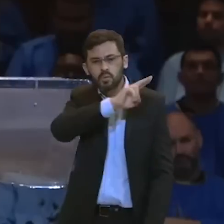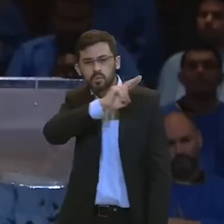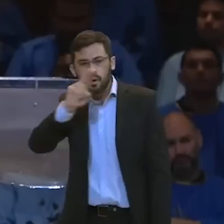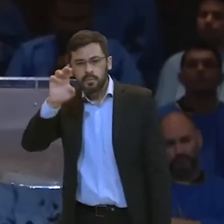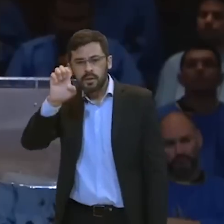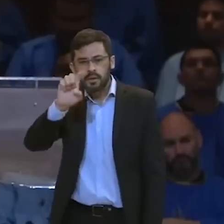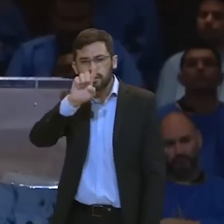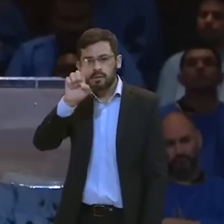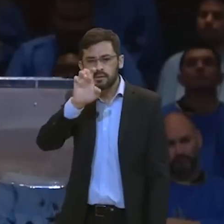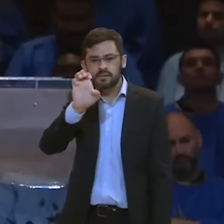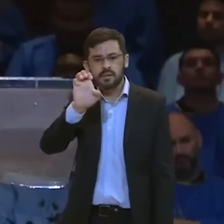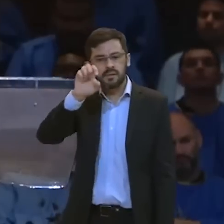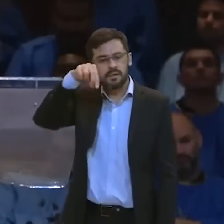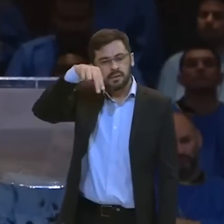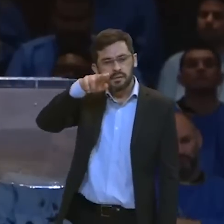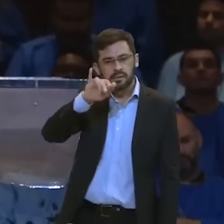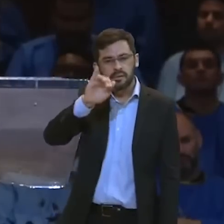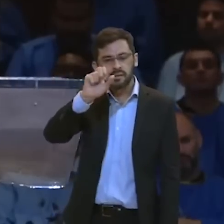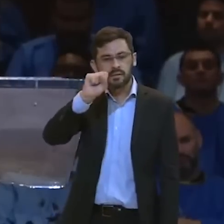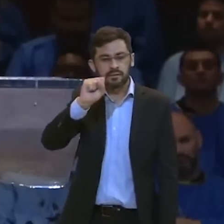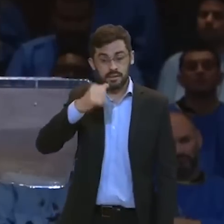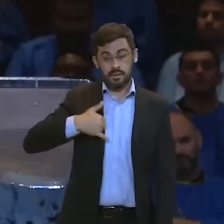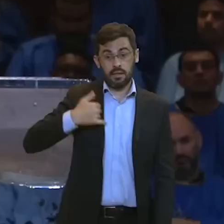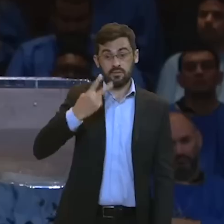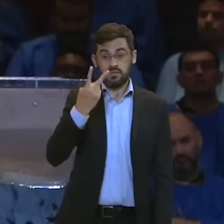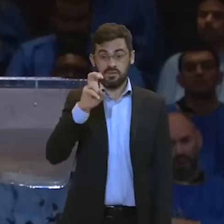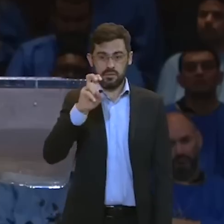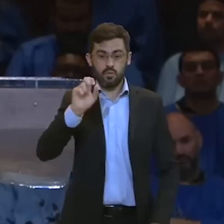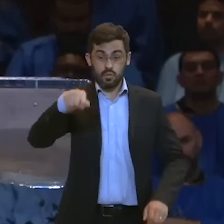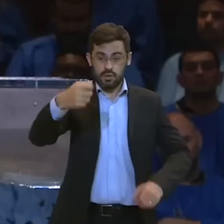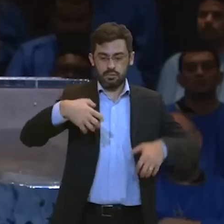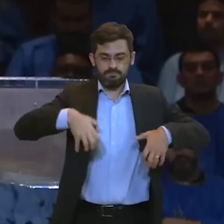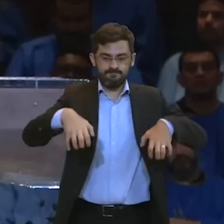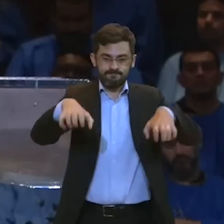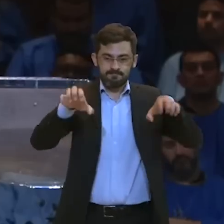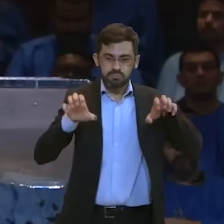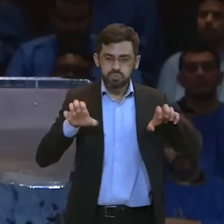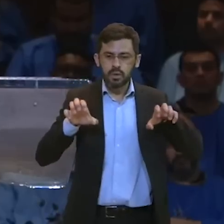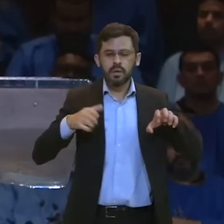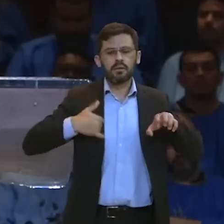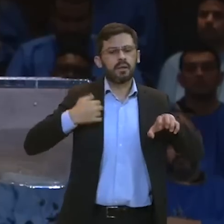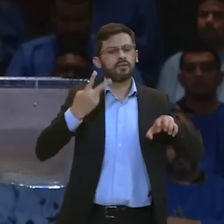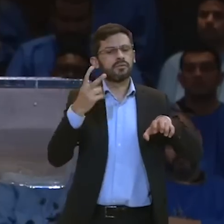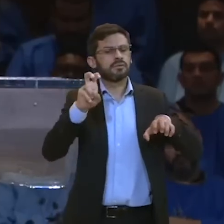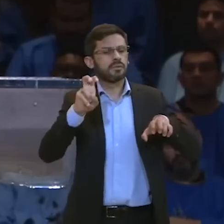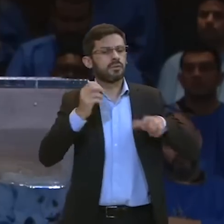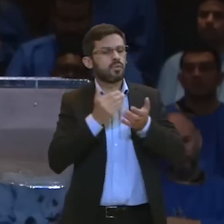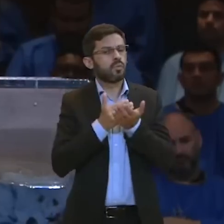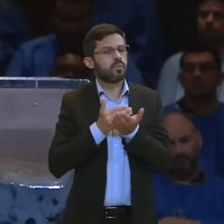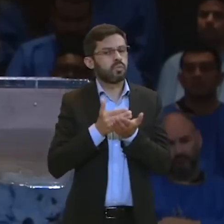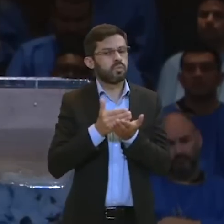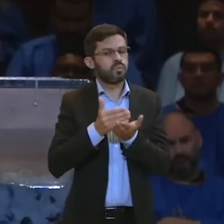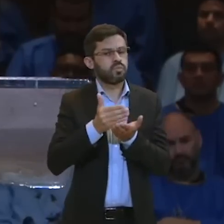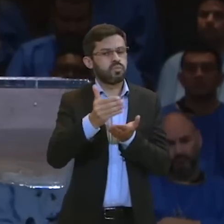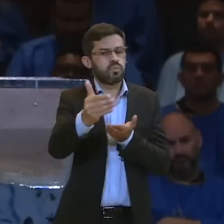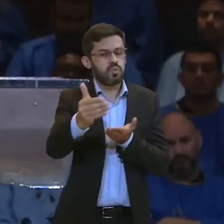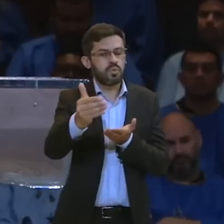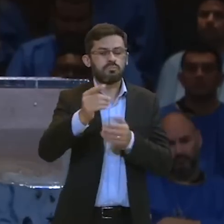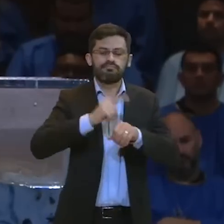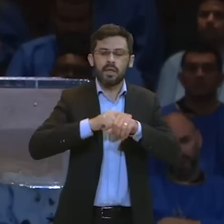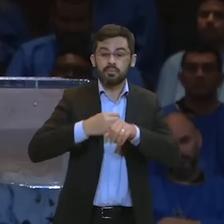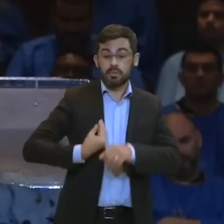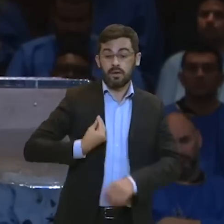Ezequias, com 25 anos de idade, e que começa um período da sua